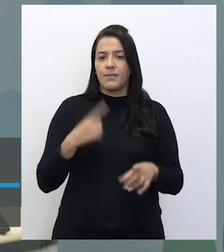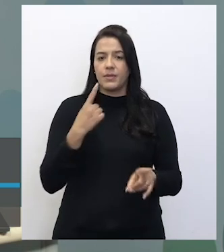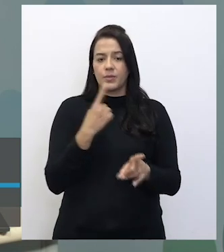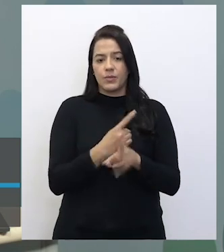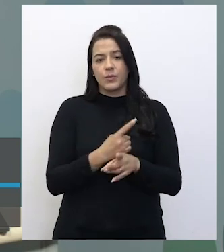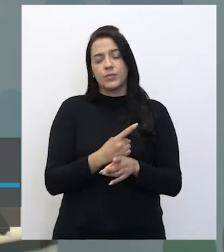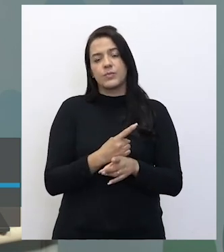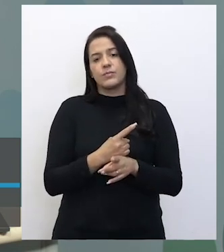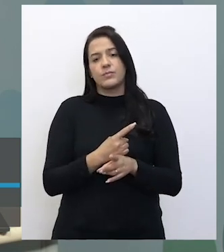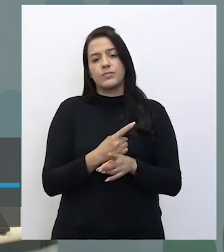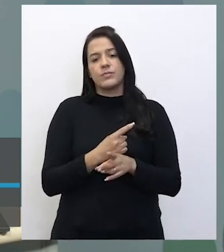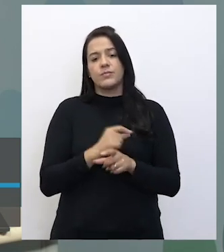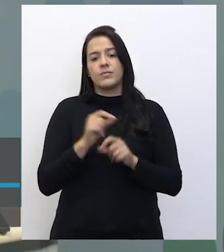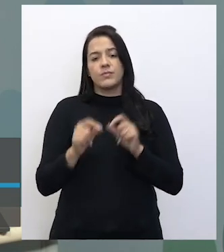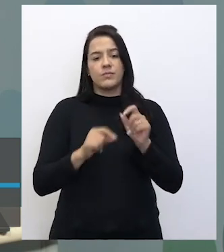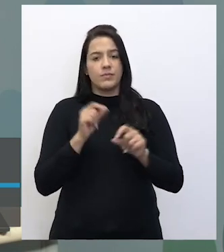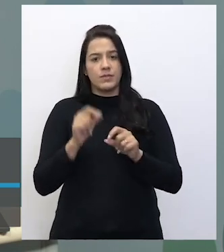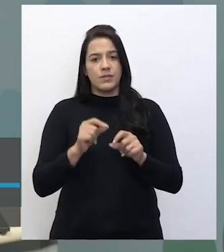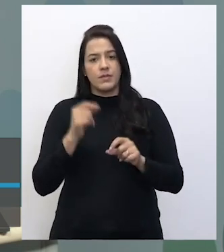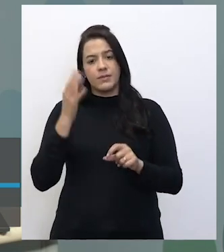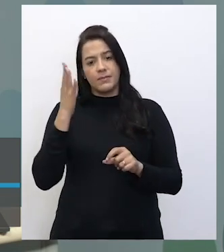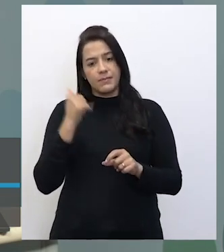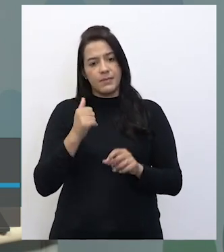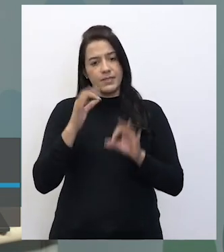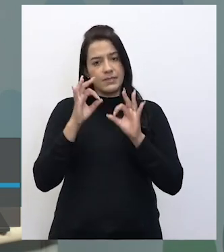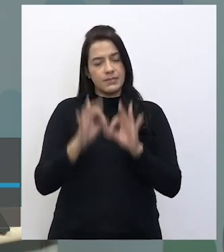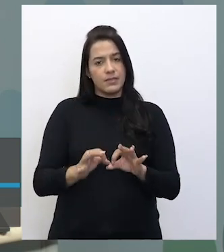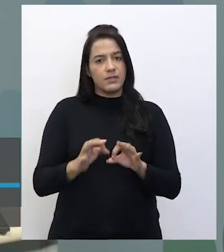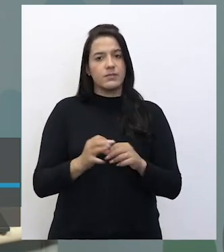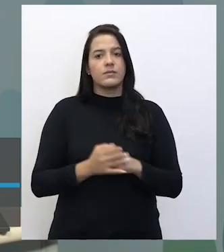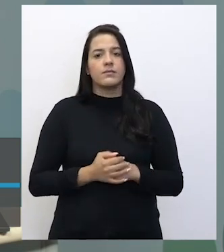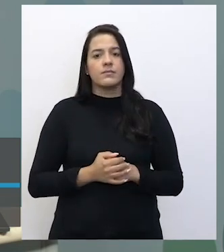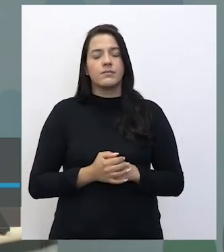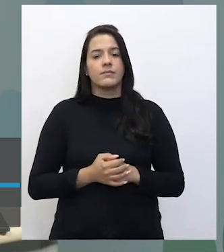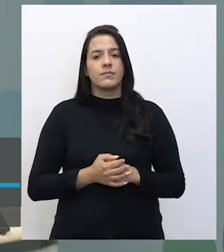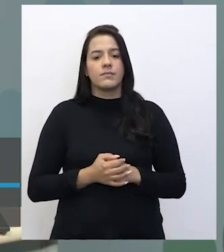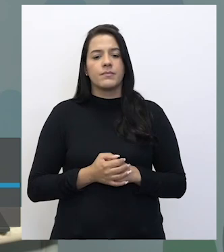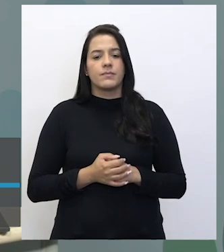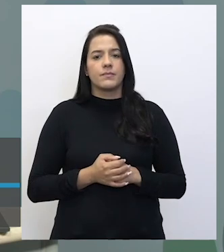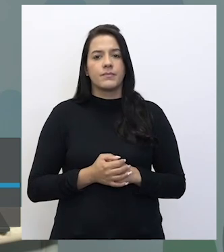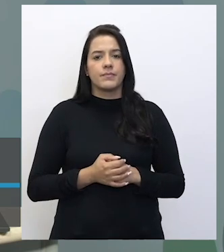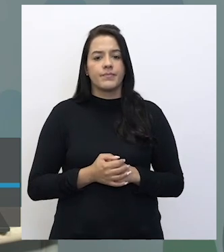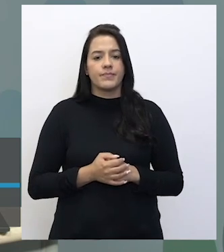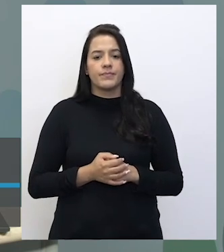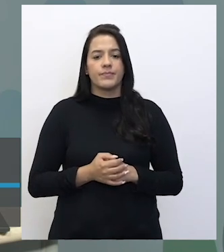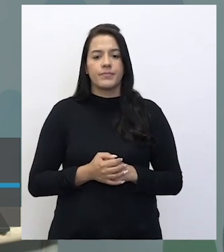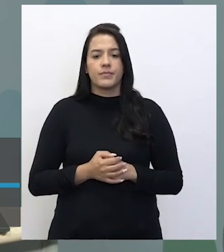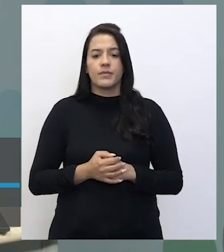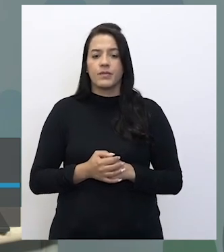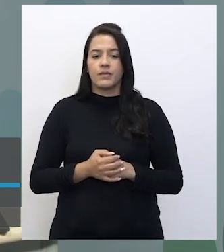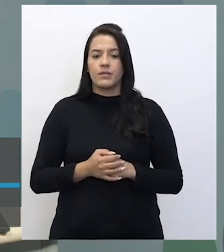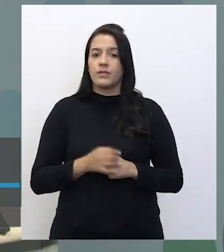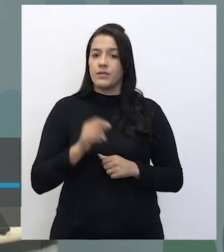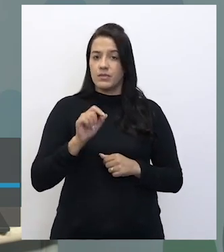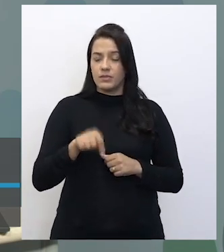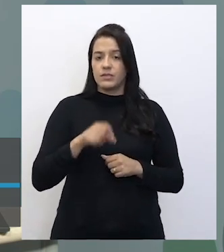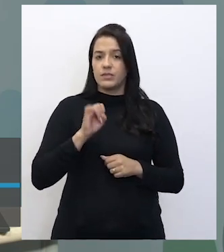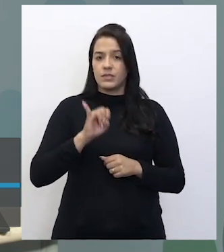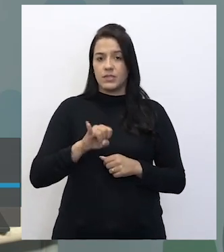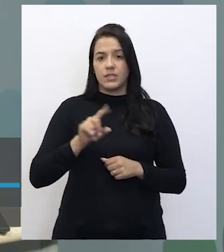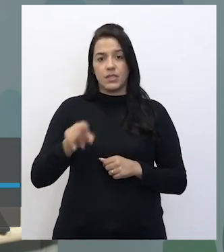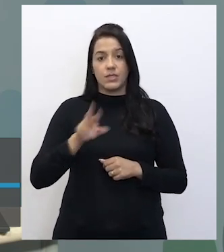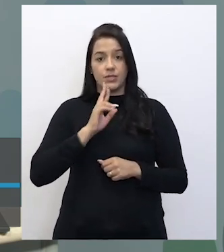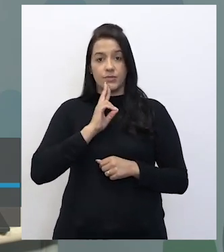encontre uma possibilidade um pouquinho mais certeira, né, de resposta se a gente fizer a definição